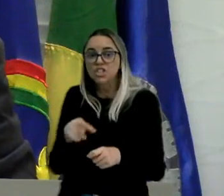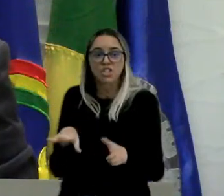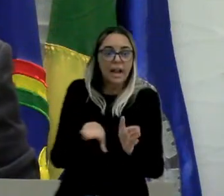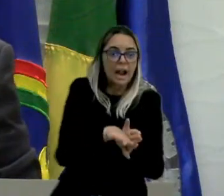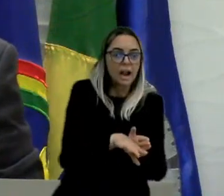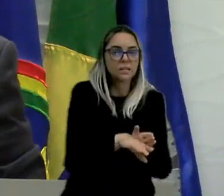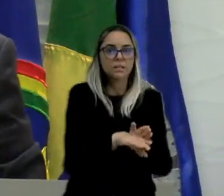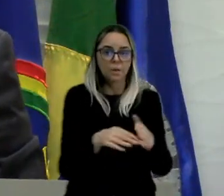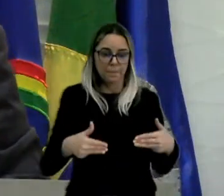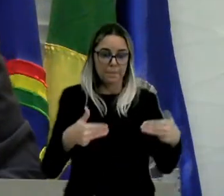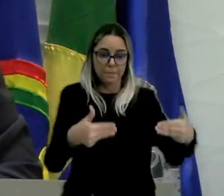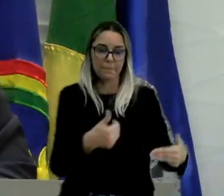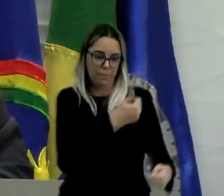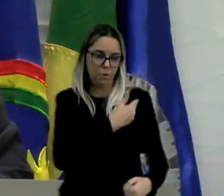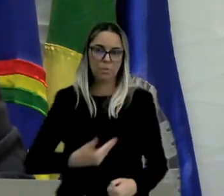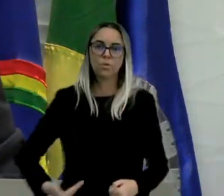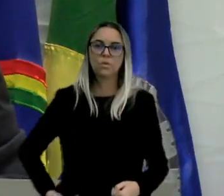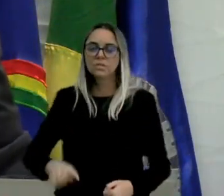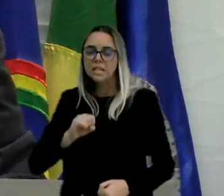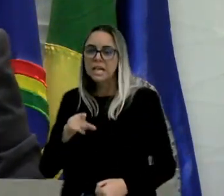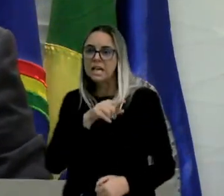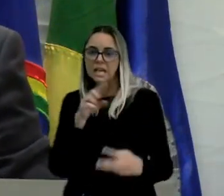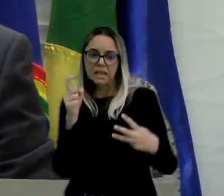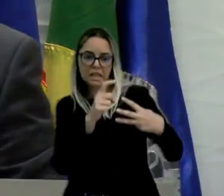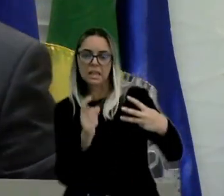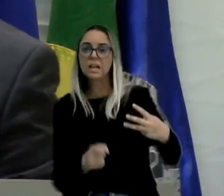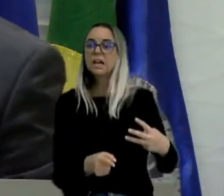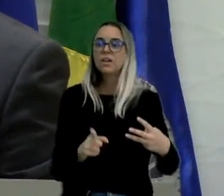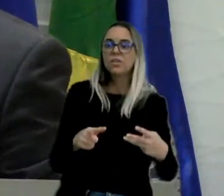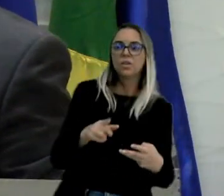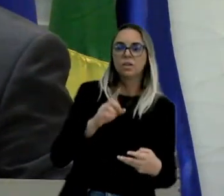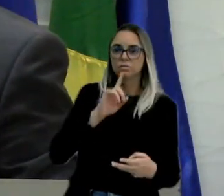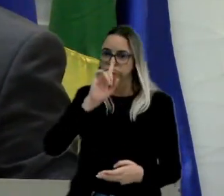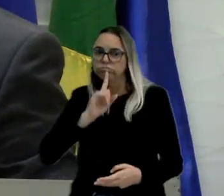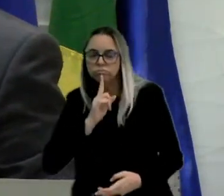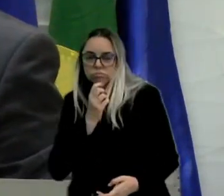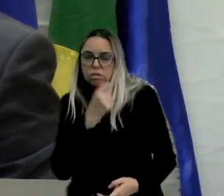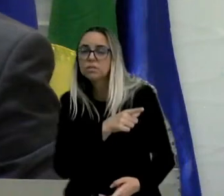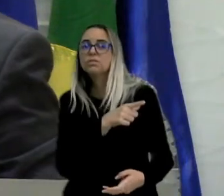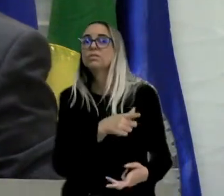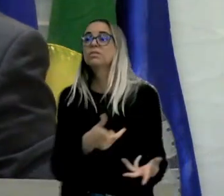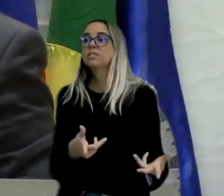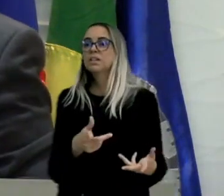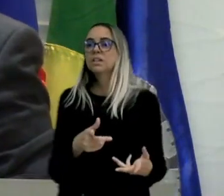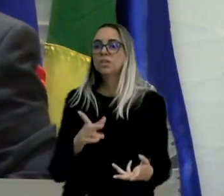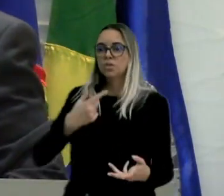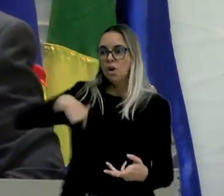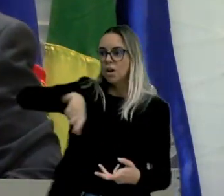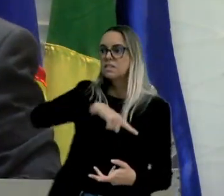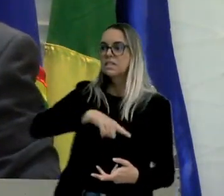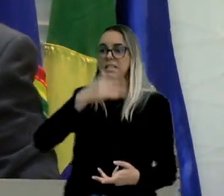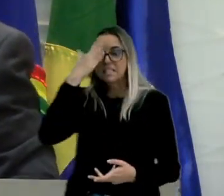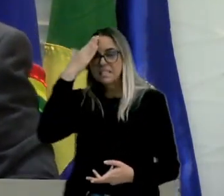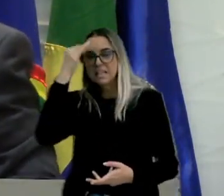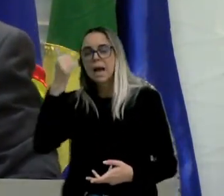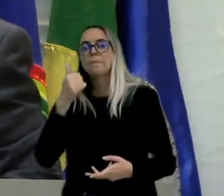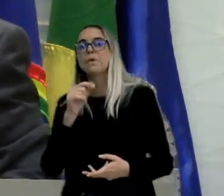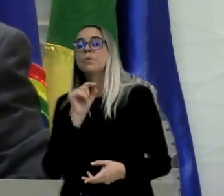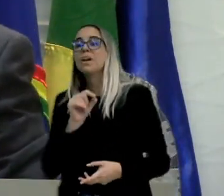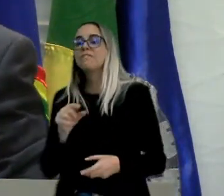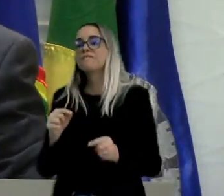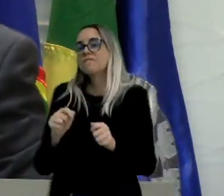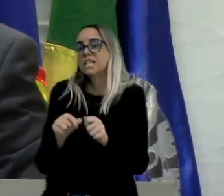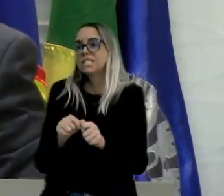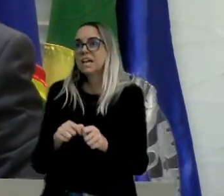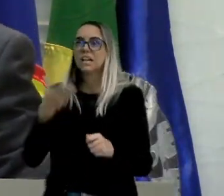for acatada a denúncia desses vereadores a gente tem como provar quando a gente vem fazendo lá em 2016 17